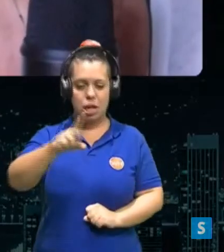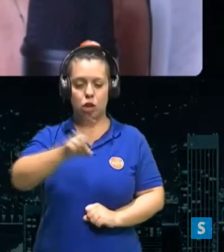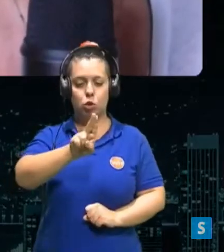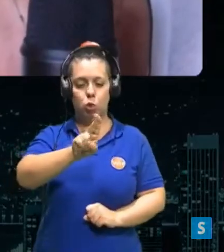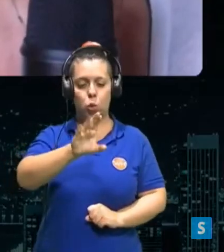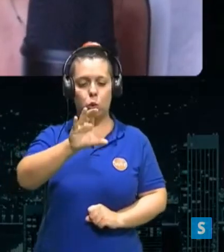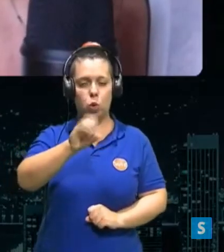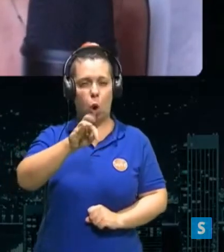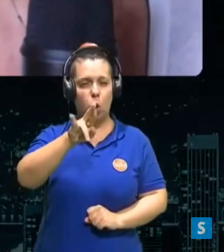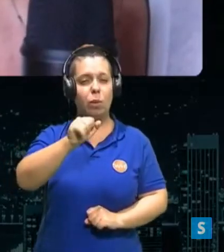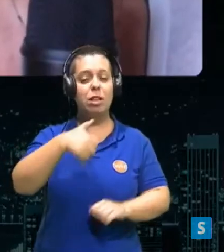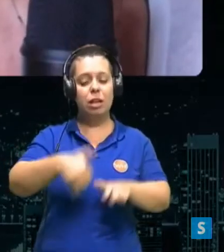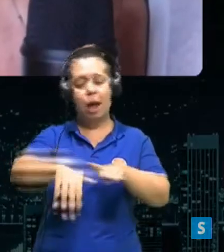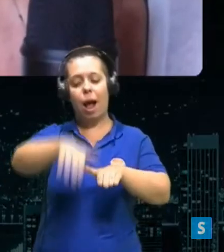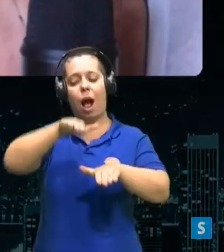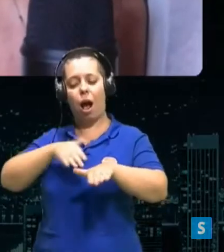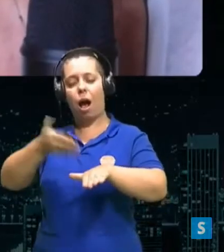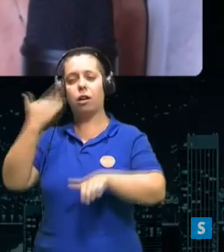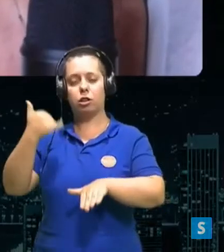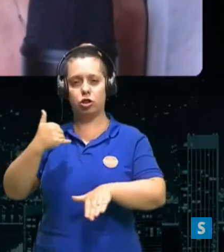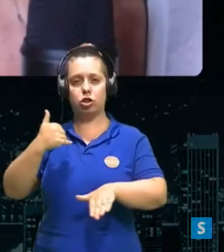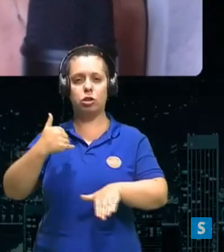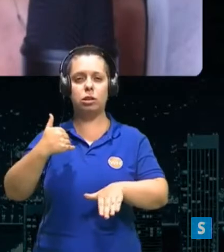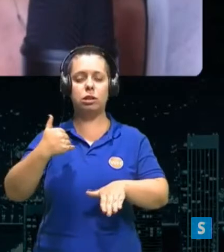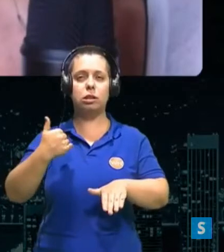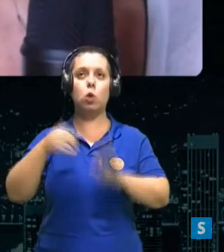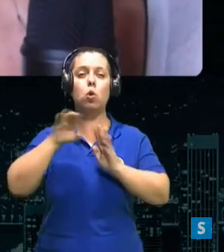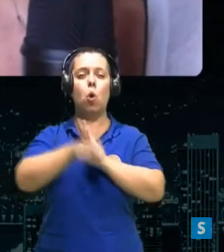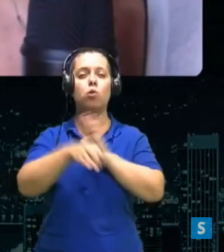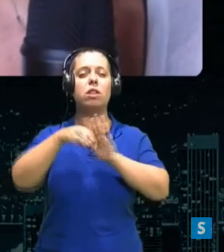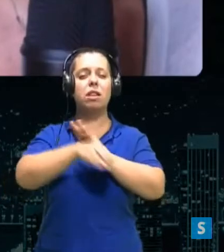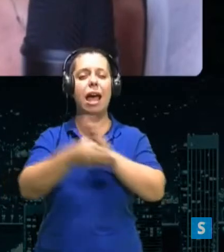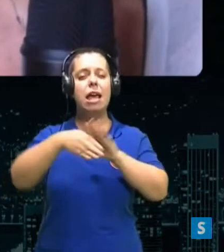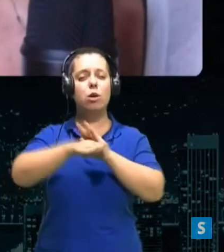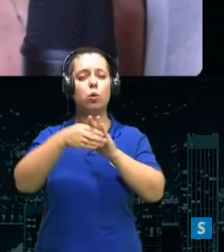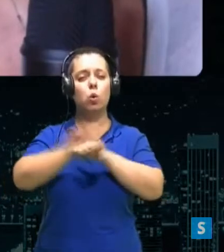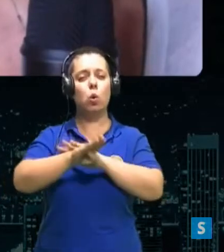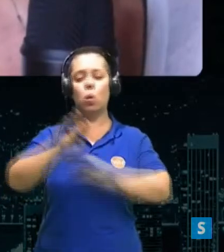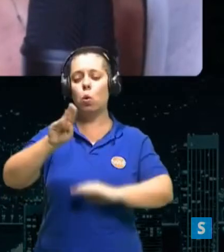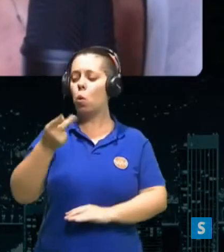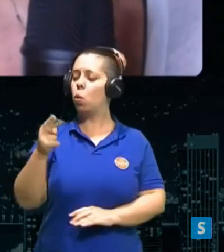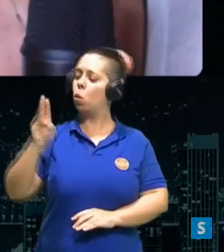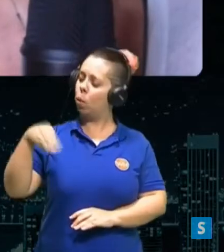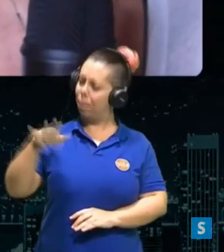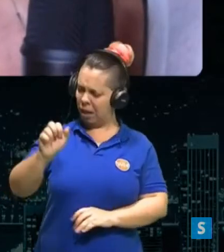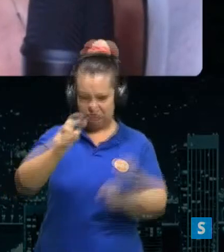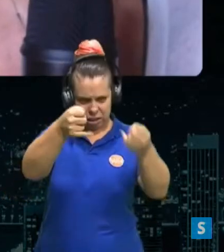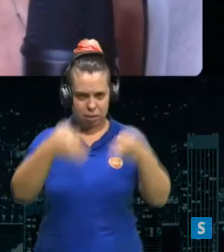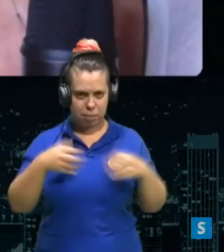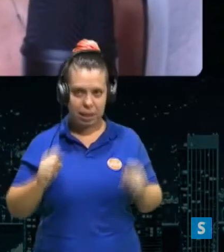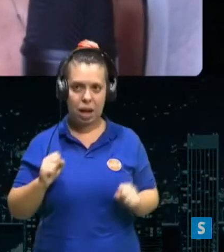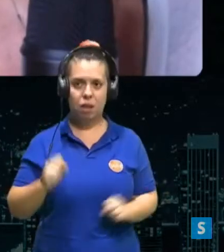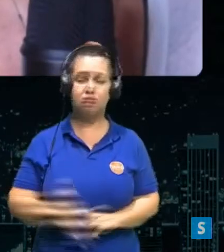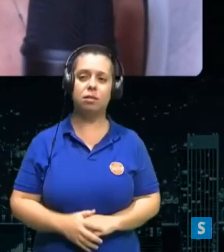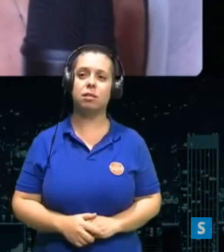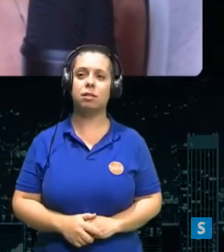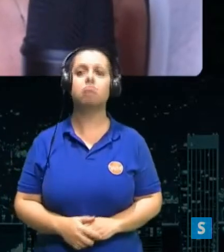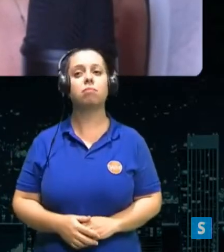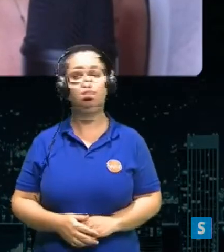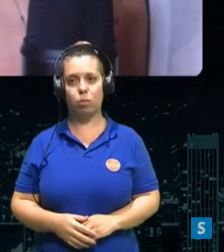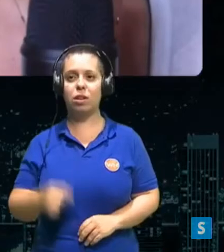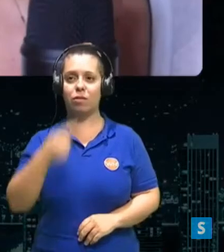sobre-humana você pode explicar o conceito da empresa para gente assim como você mencionou